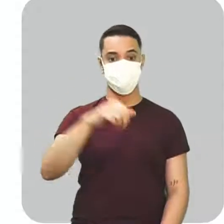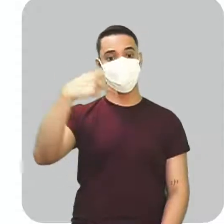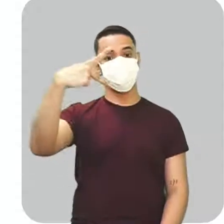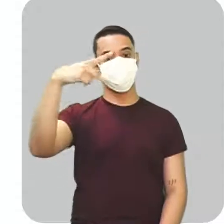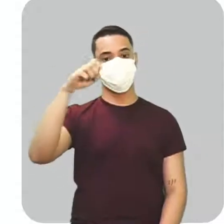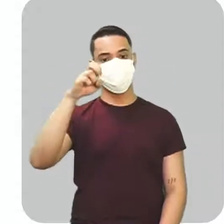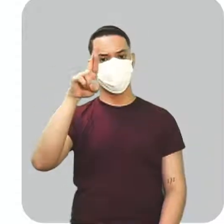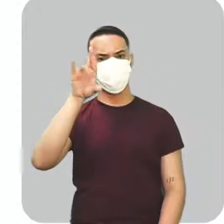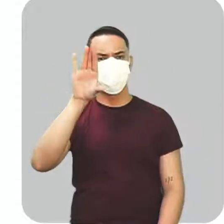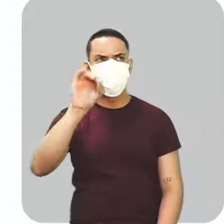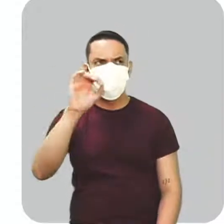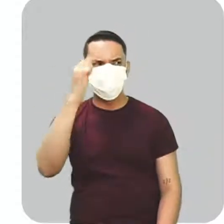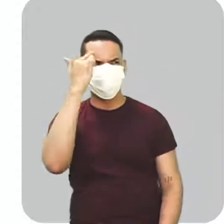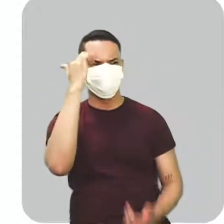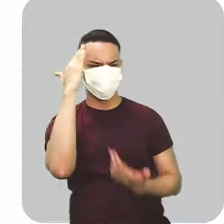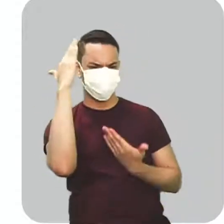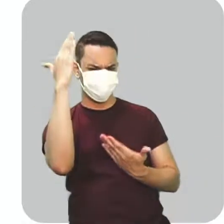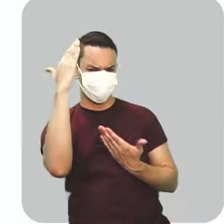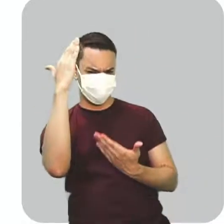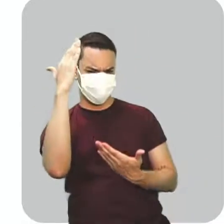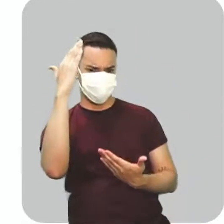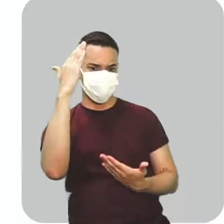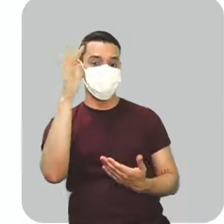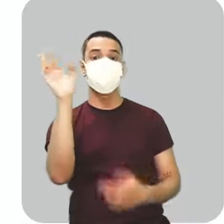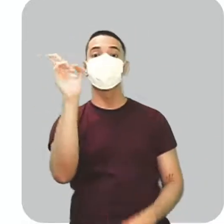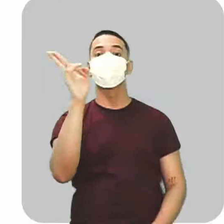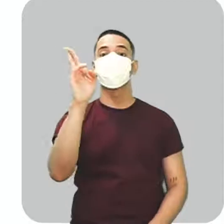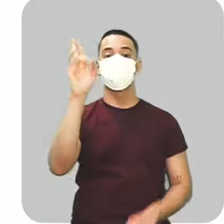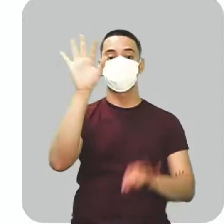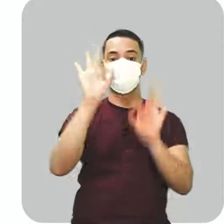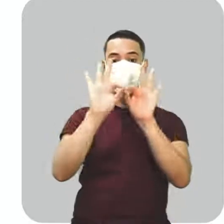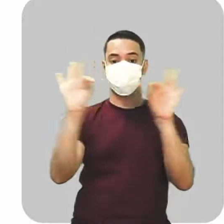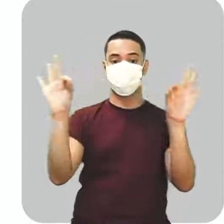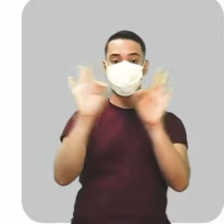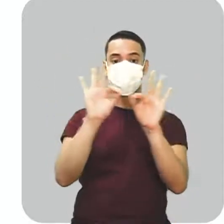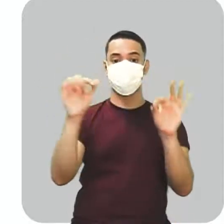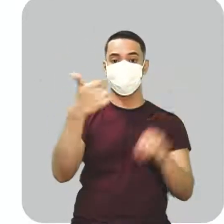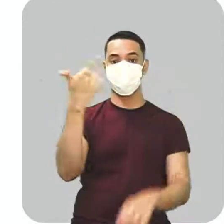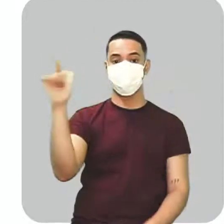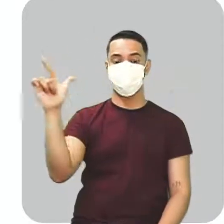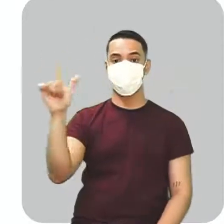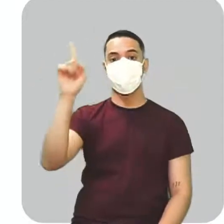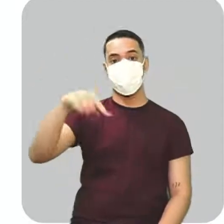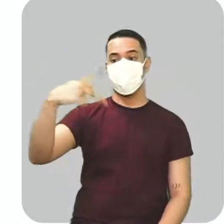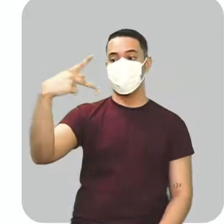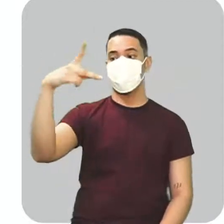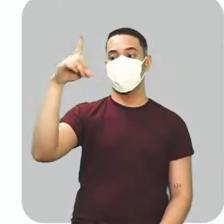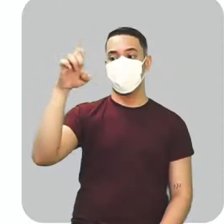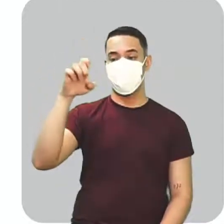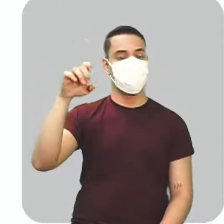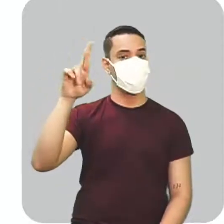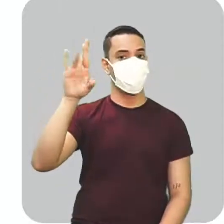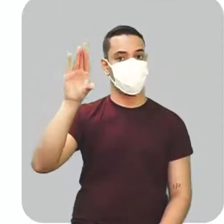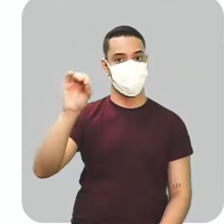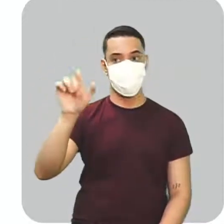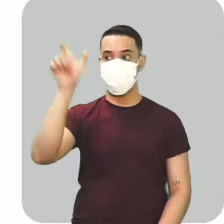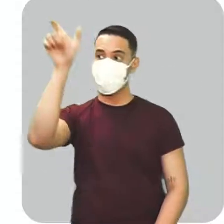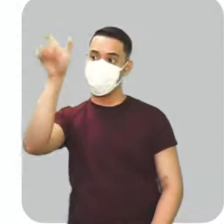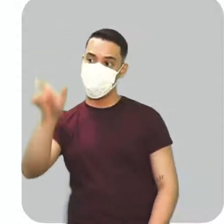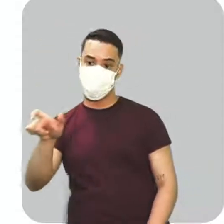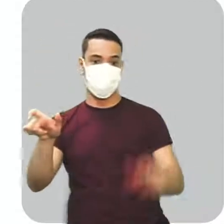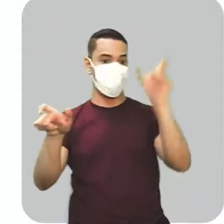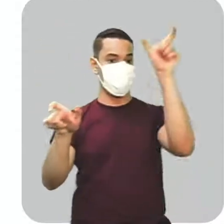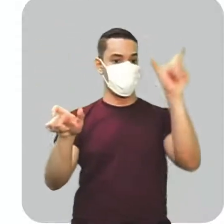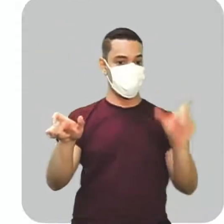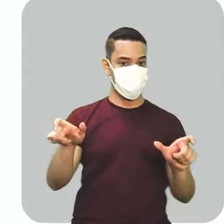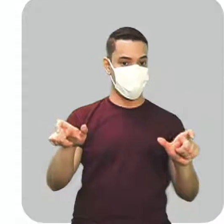Pedro desconfiou. Quem é o sujeito da segunda oração? Pedro. Aí você pergunta, os